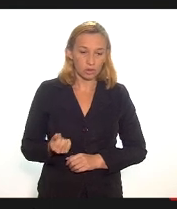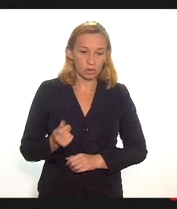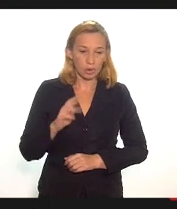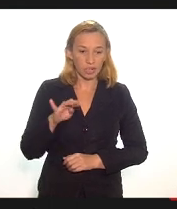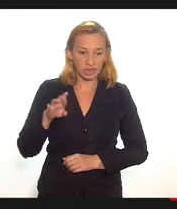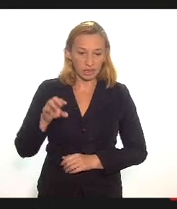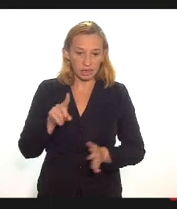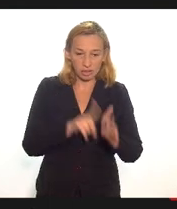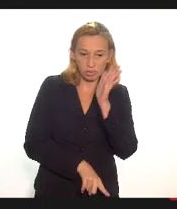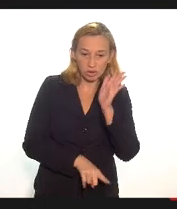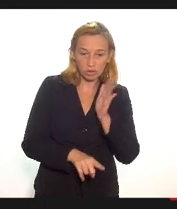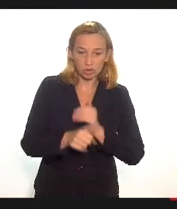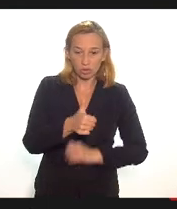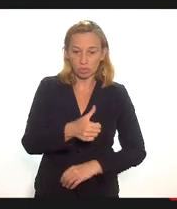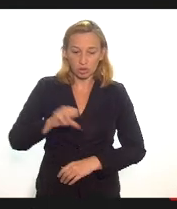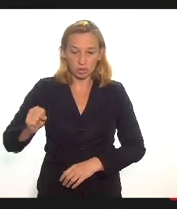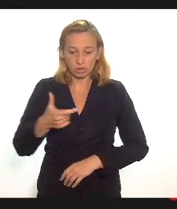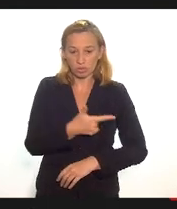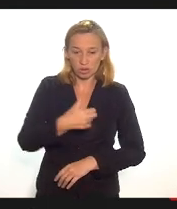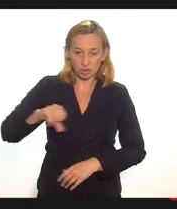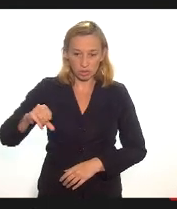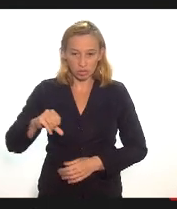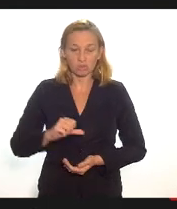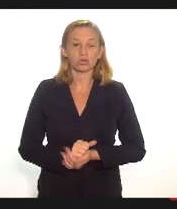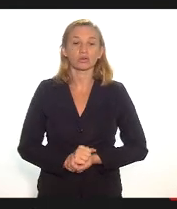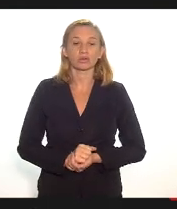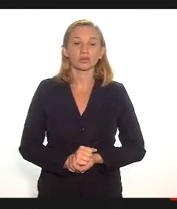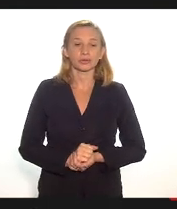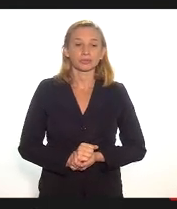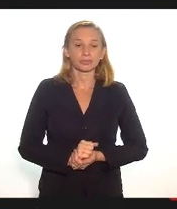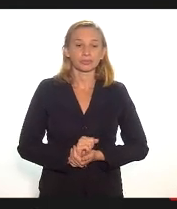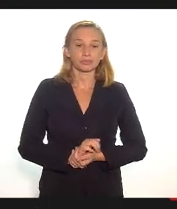2018 e 2019. E aí eu estou fazendo